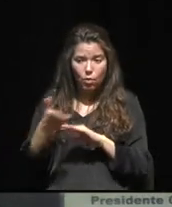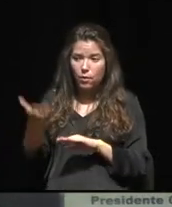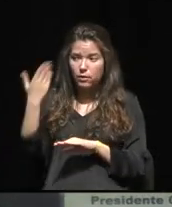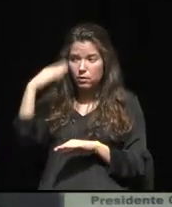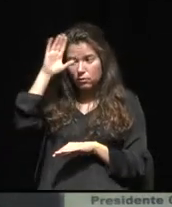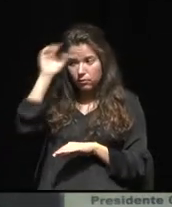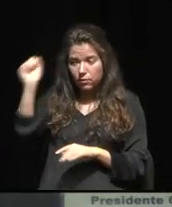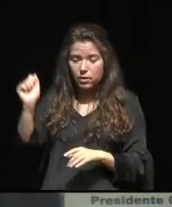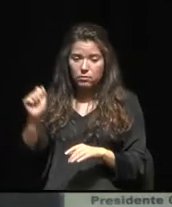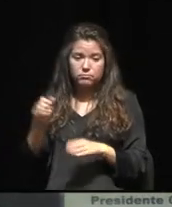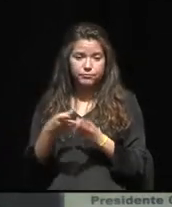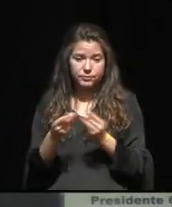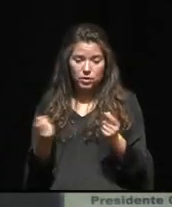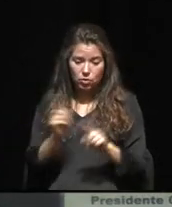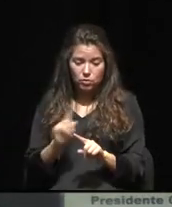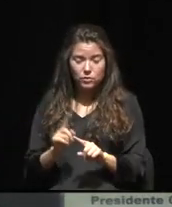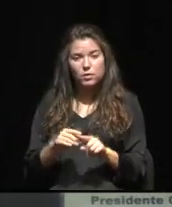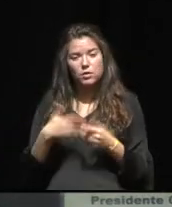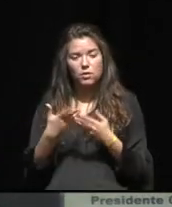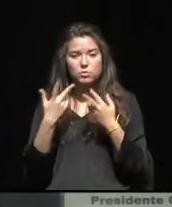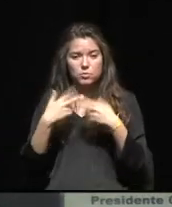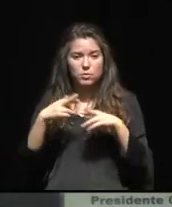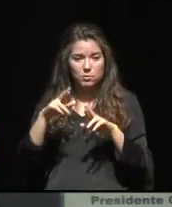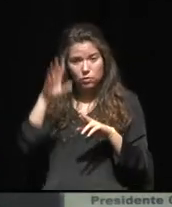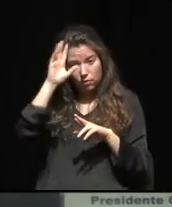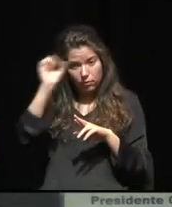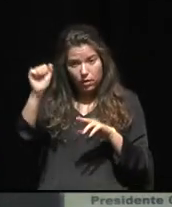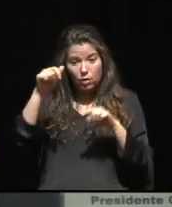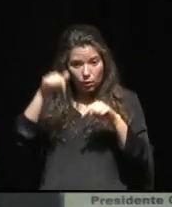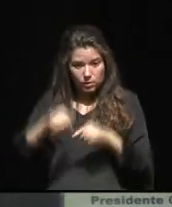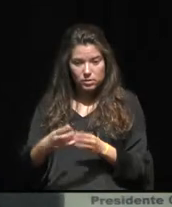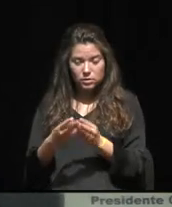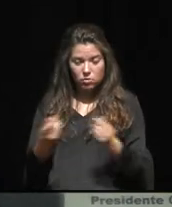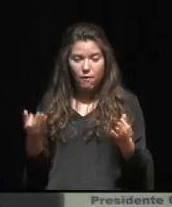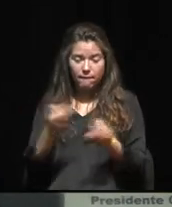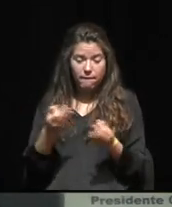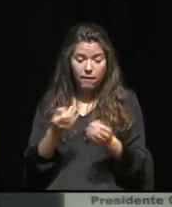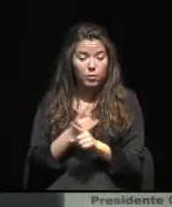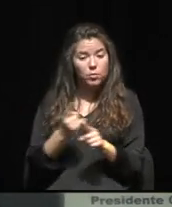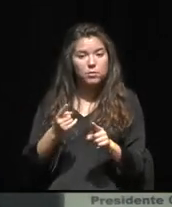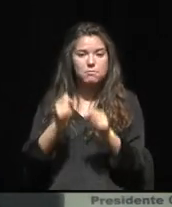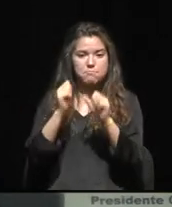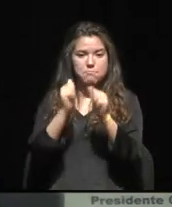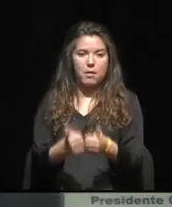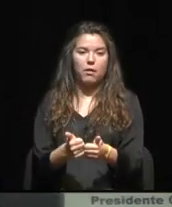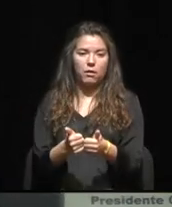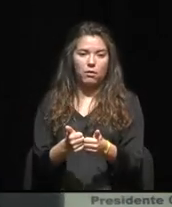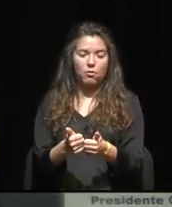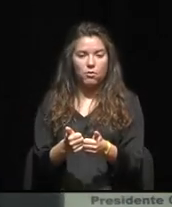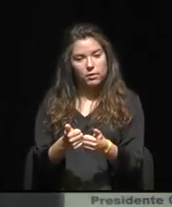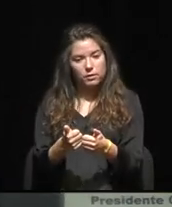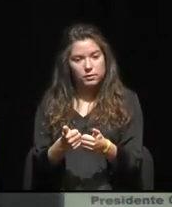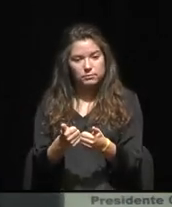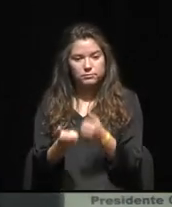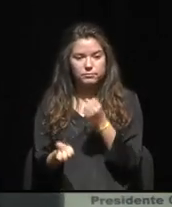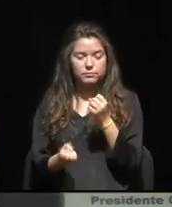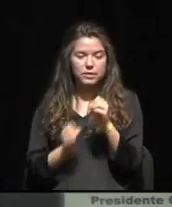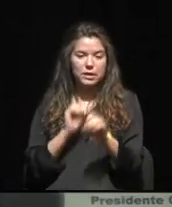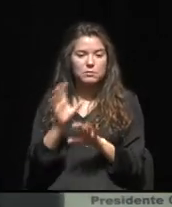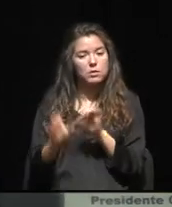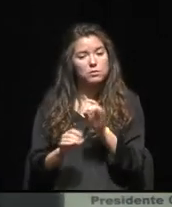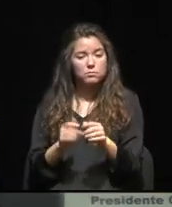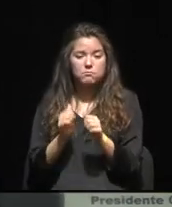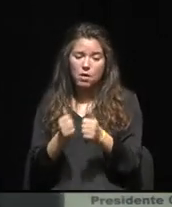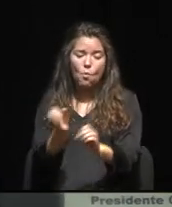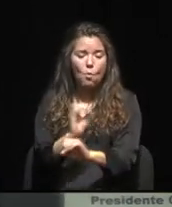problema e a esperança que nós temos é que este resolva porque de facto não tá certo aquilo que foi consagrado e